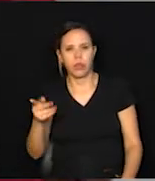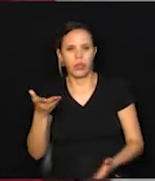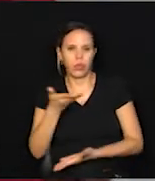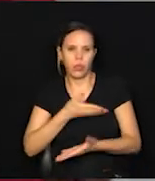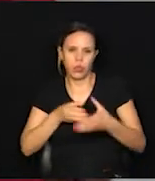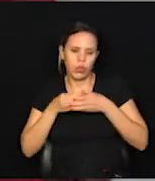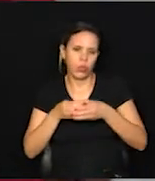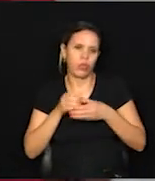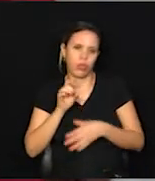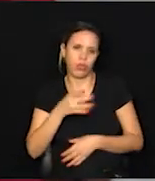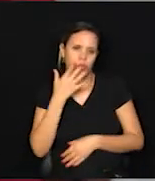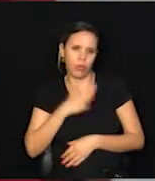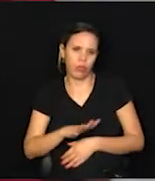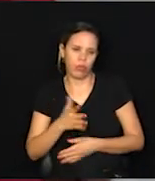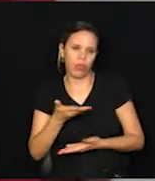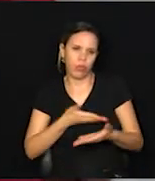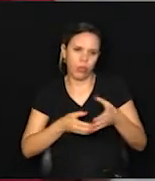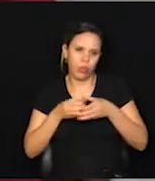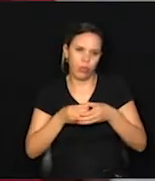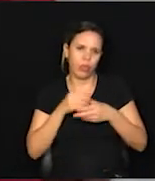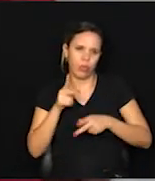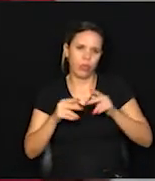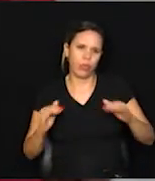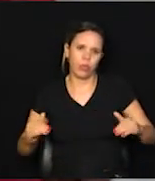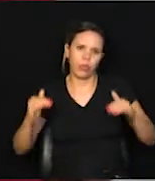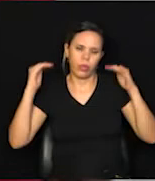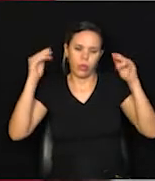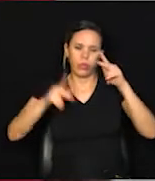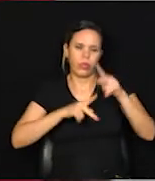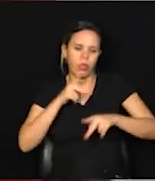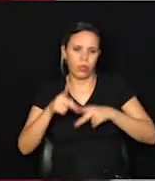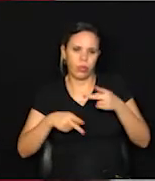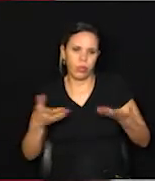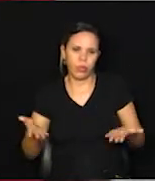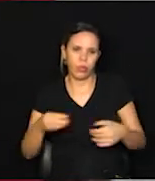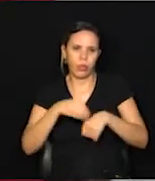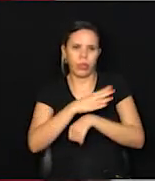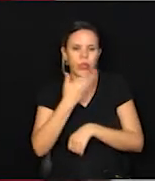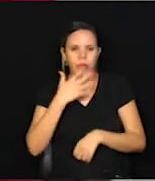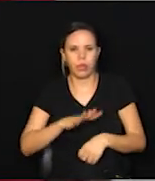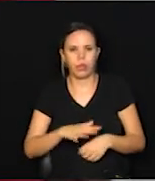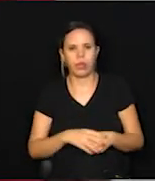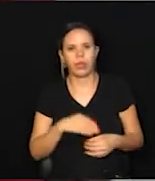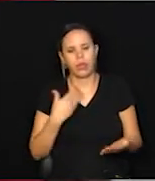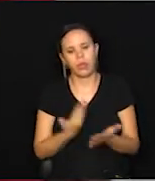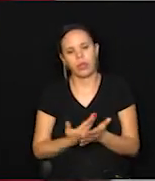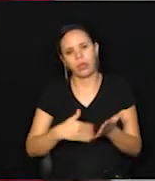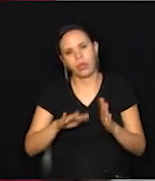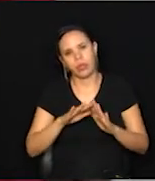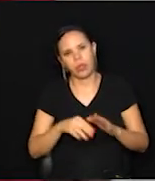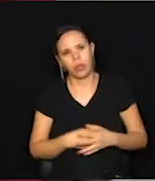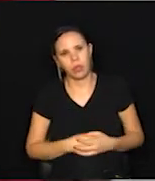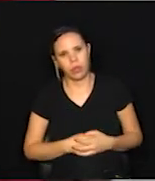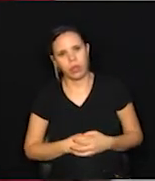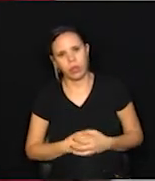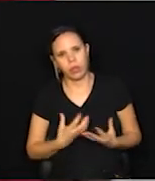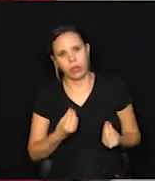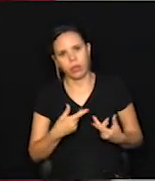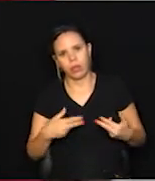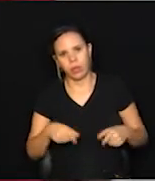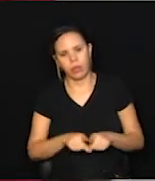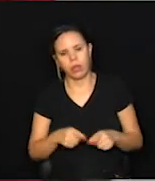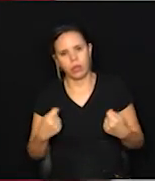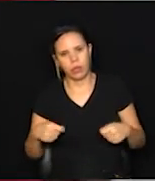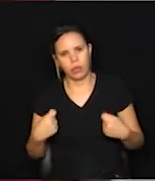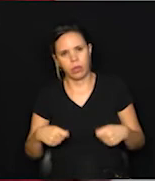com crianças, eles convivem com outros adultos, com pessoas que levam essas crianças até a escola. Tem muita coisa que